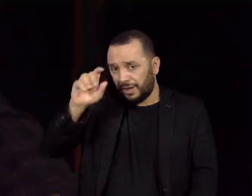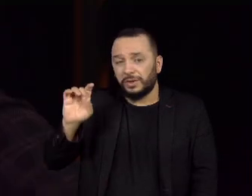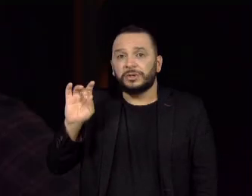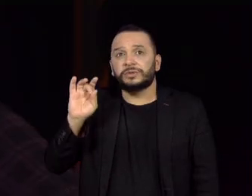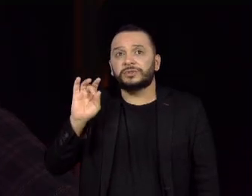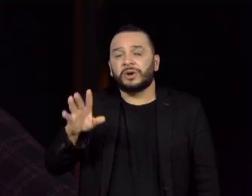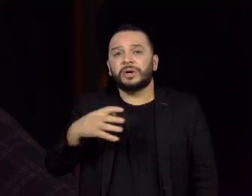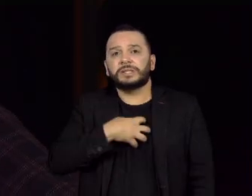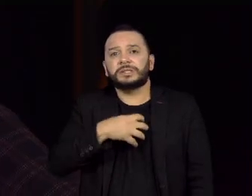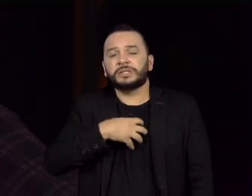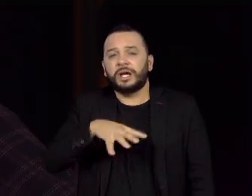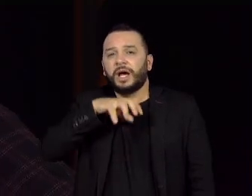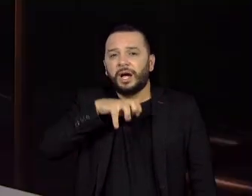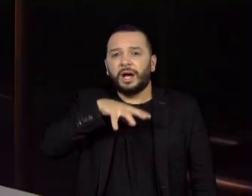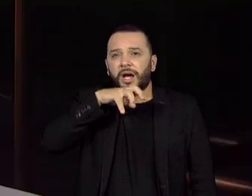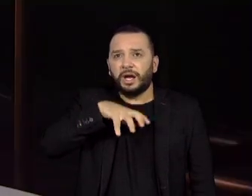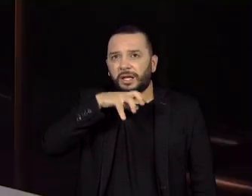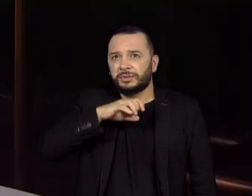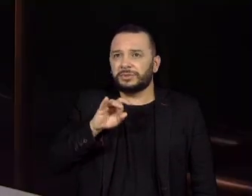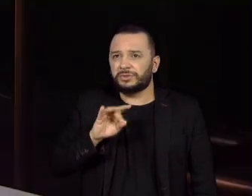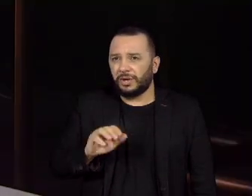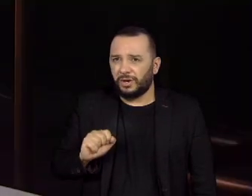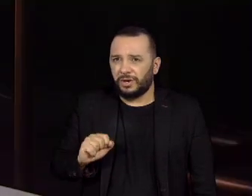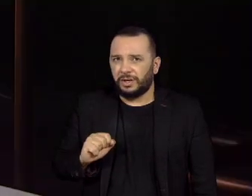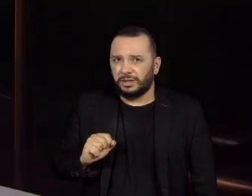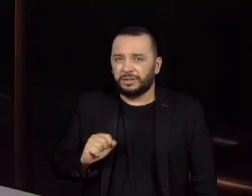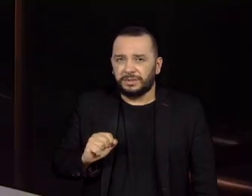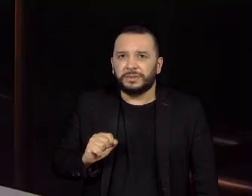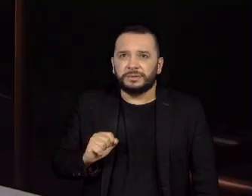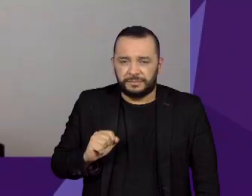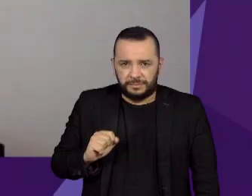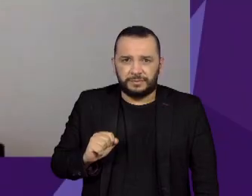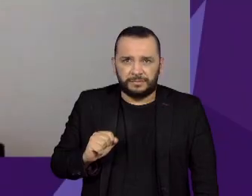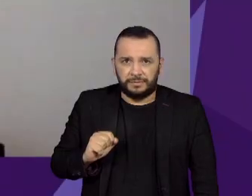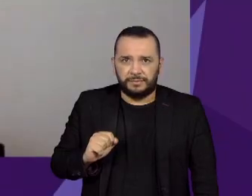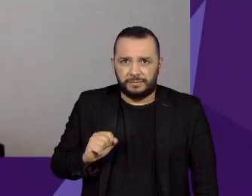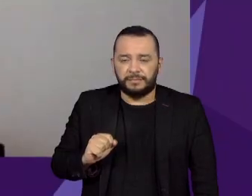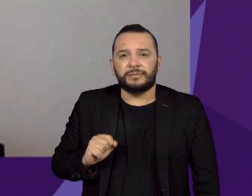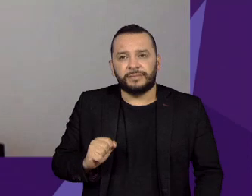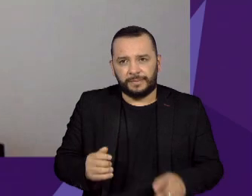estivesse sentindo falta de ar? Recebemos muitas dessas.